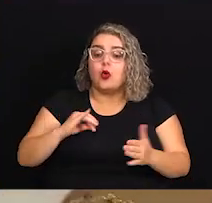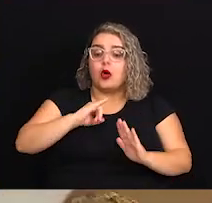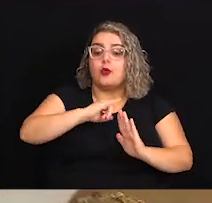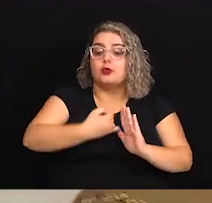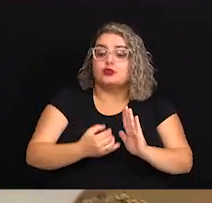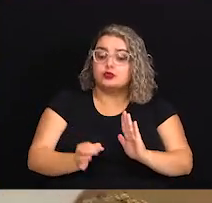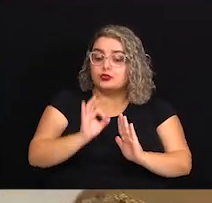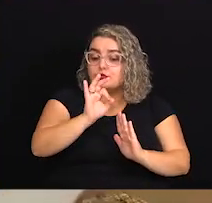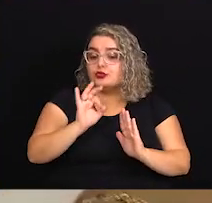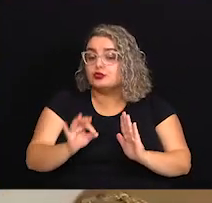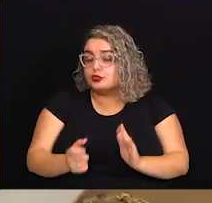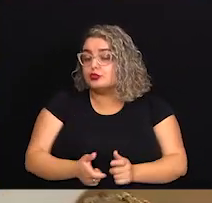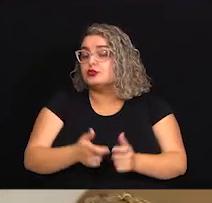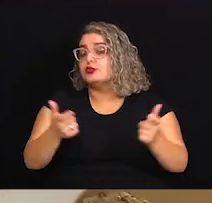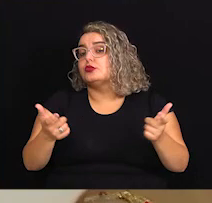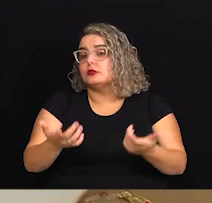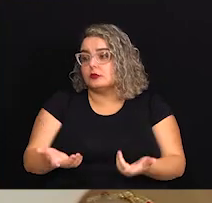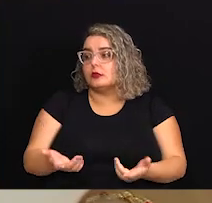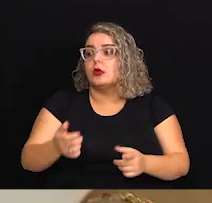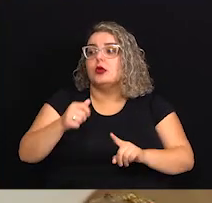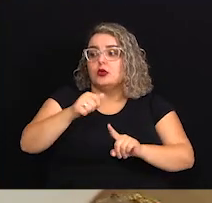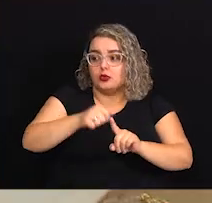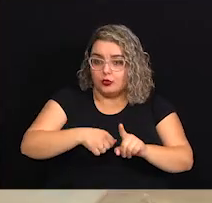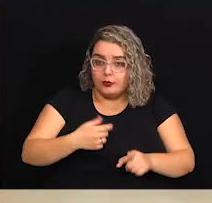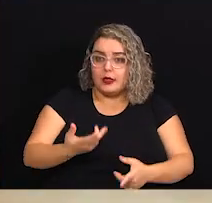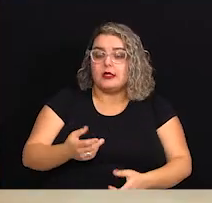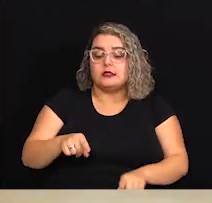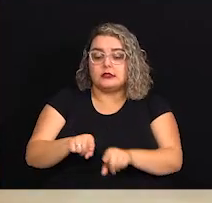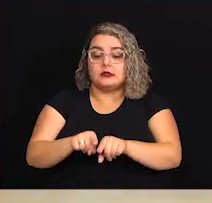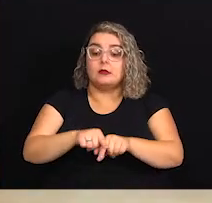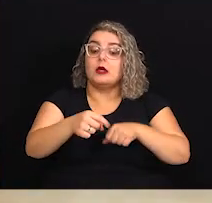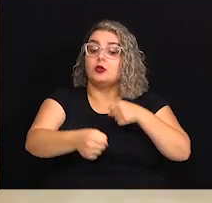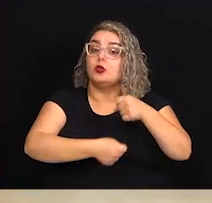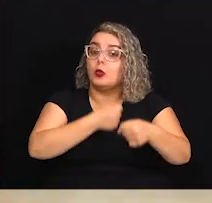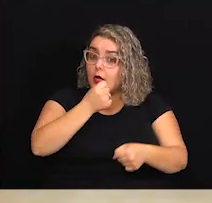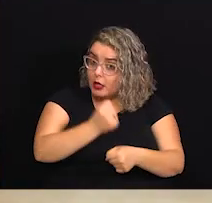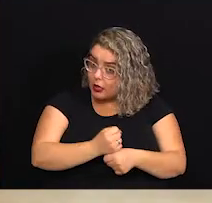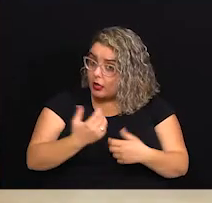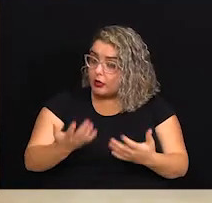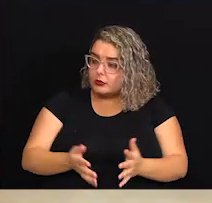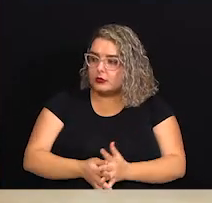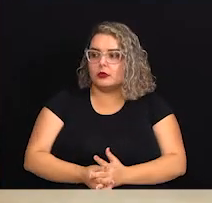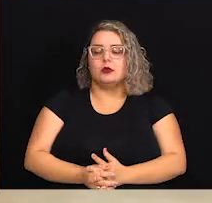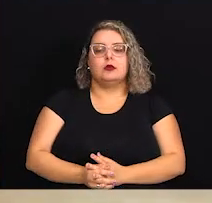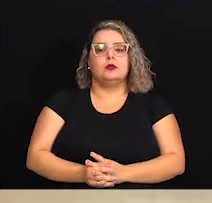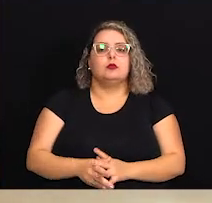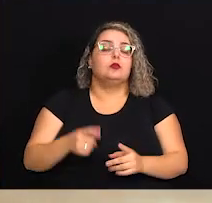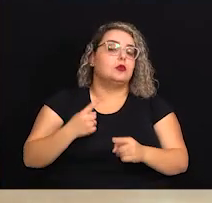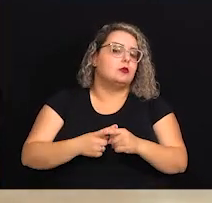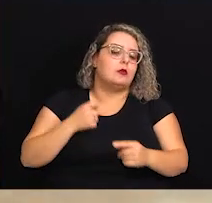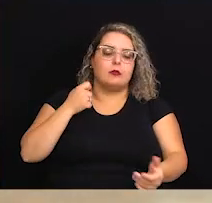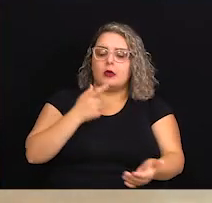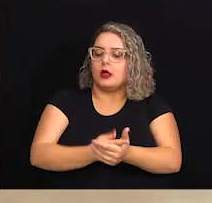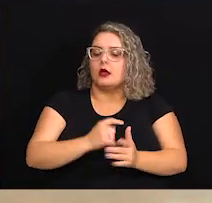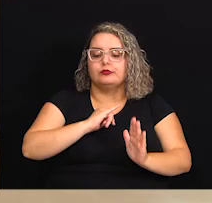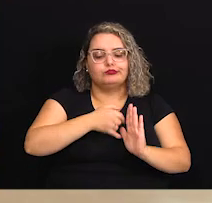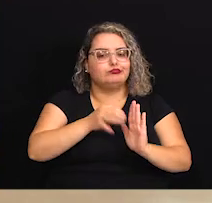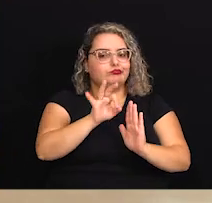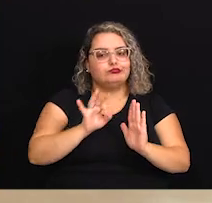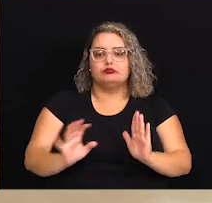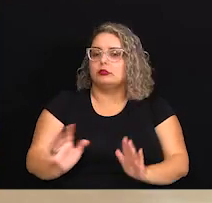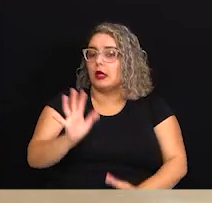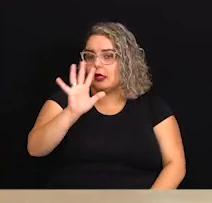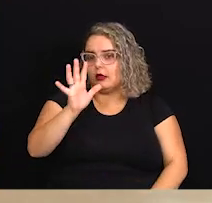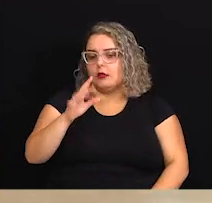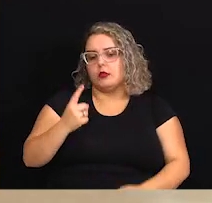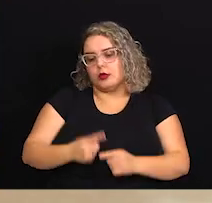valor quanto vai ser de juros ao mês, no ano, né? Então, porque senão você vai pagar juros muito altos por estar com o